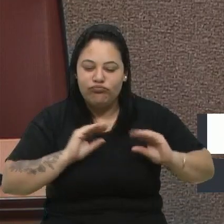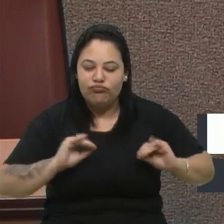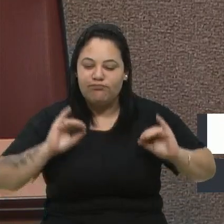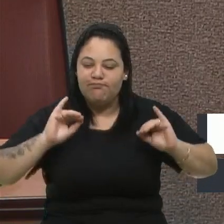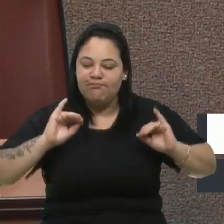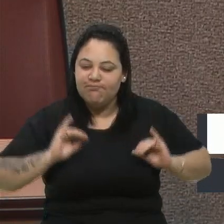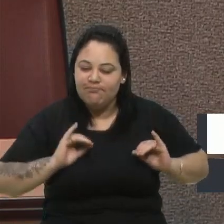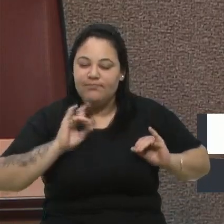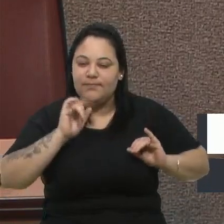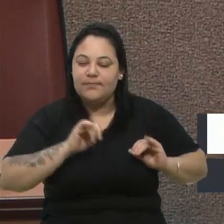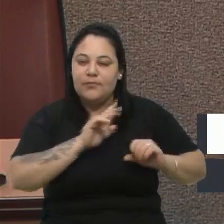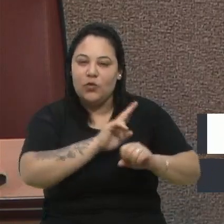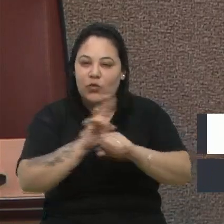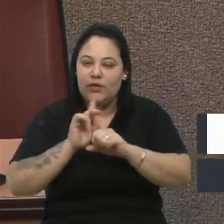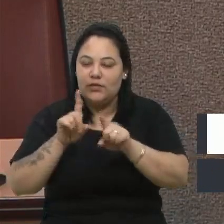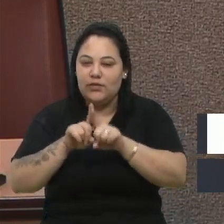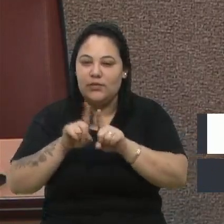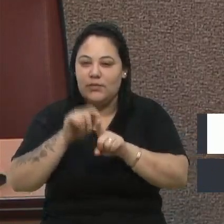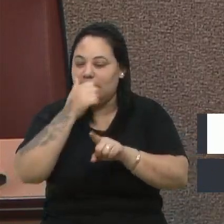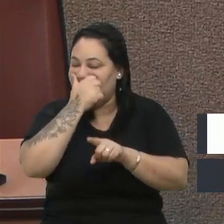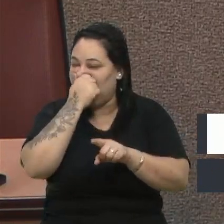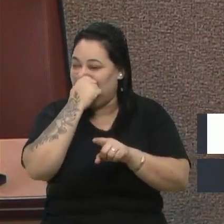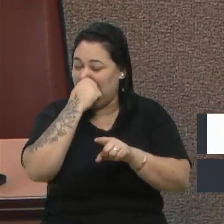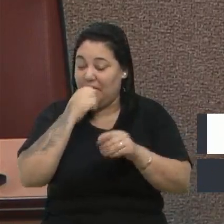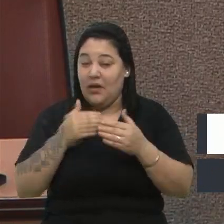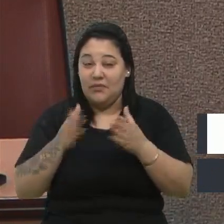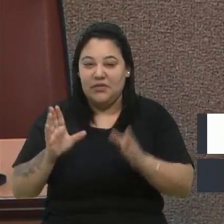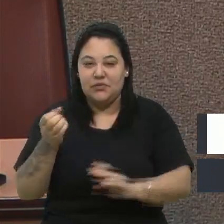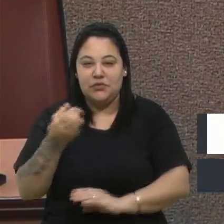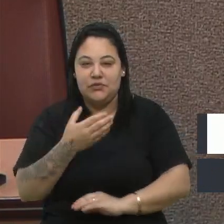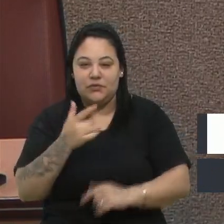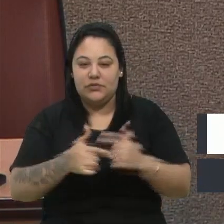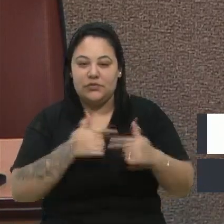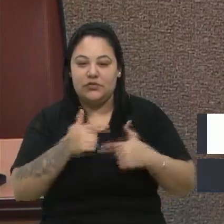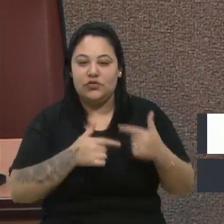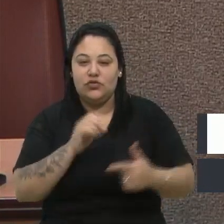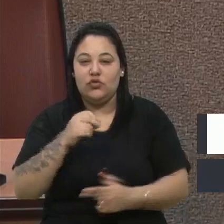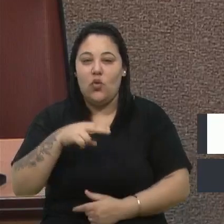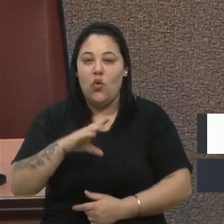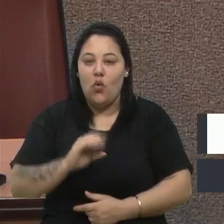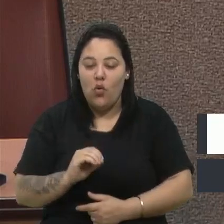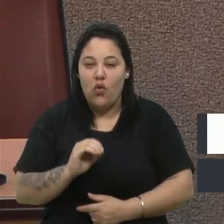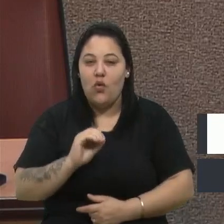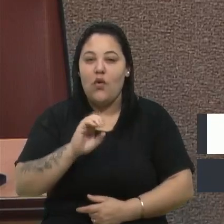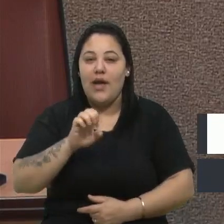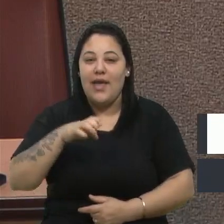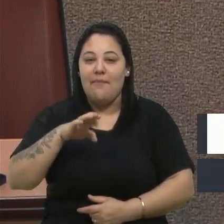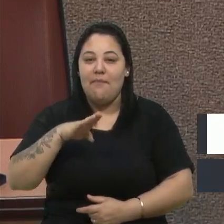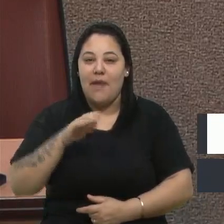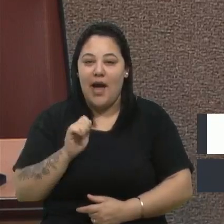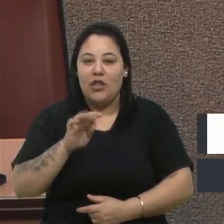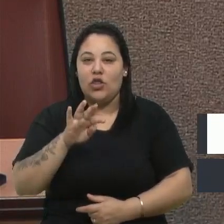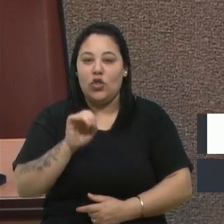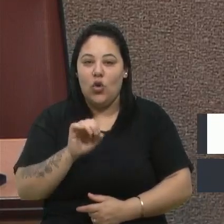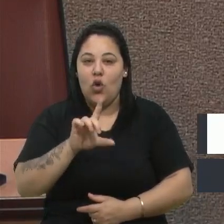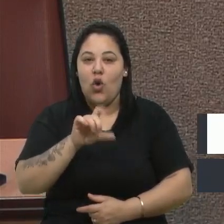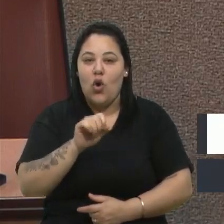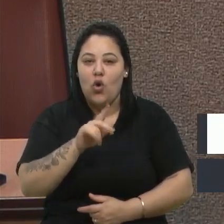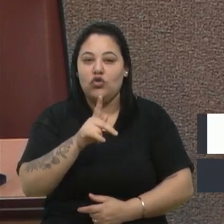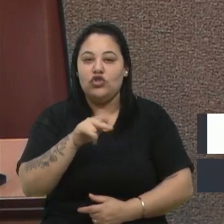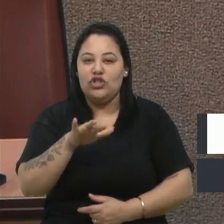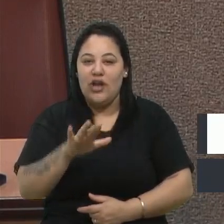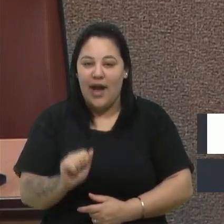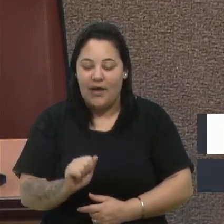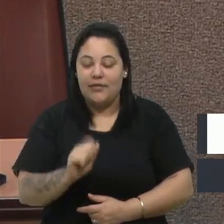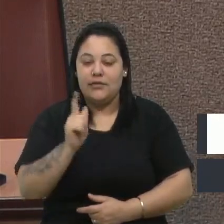que está inaugurando seu novo serviço de oncohematologia. Essa inauguração do novo serviço acontece